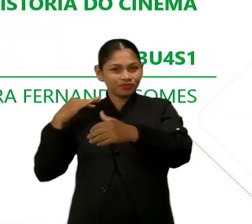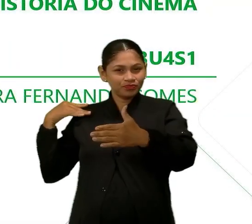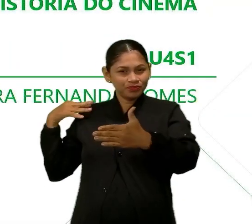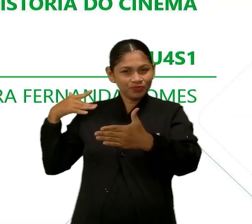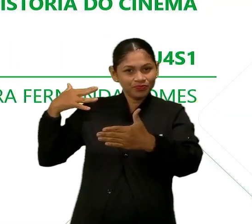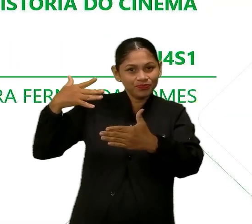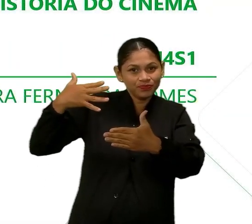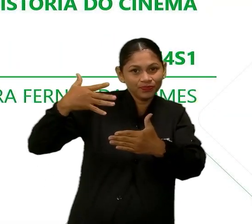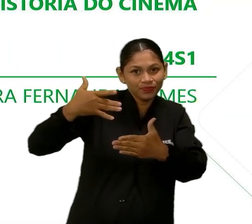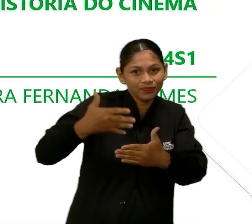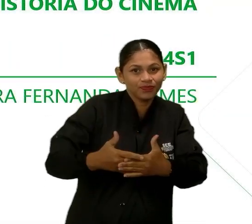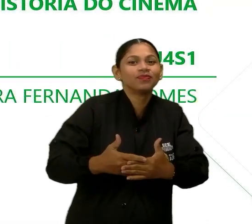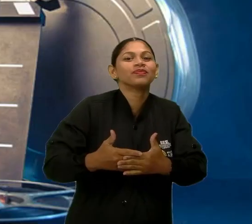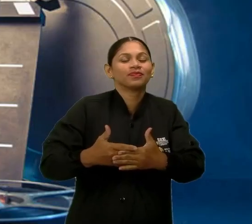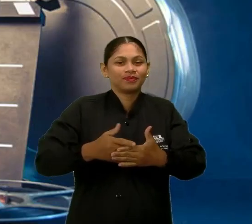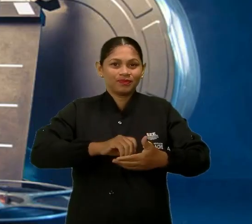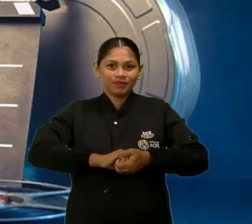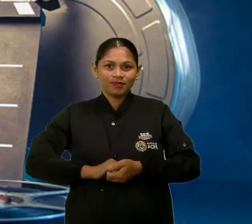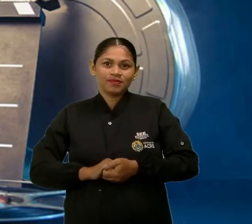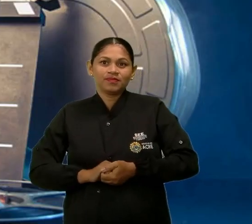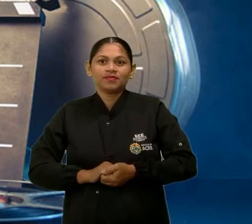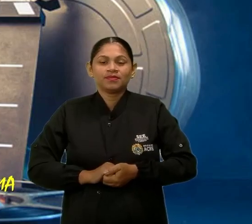origem.